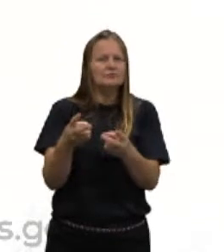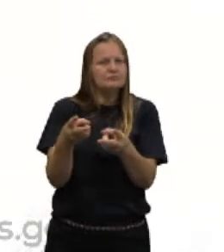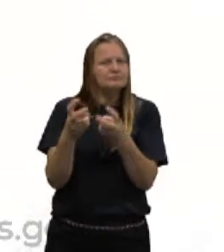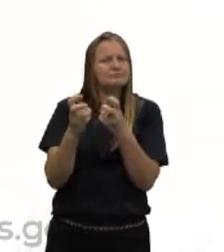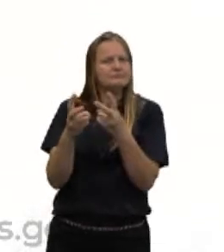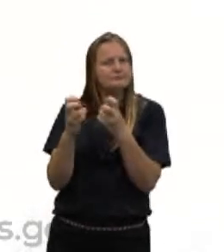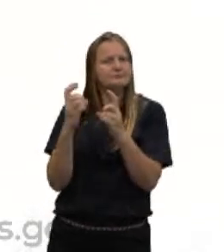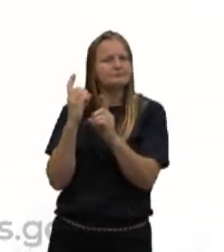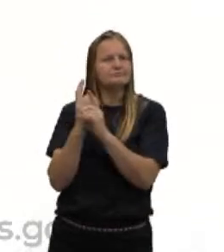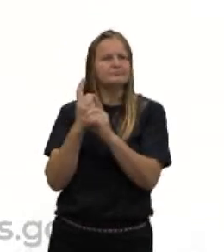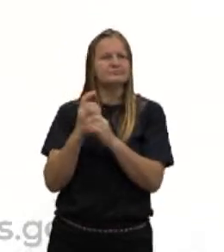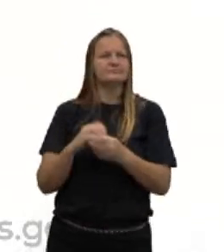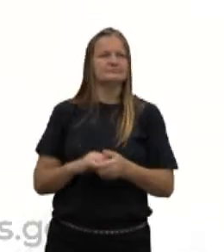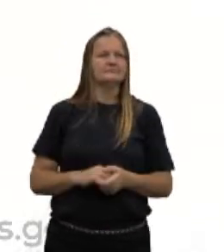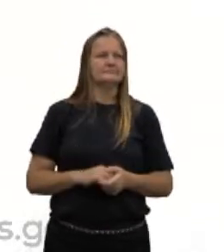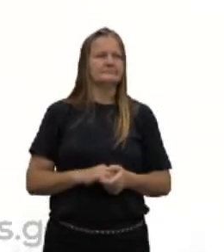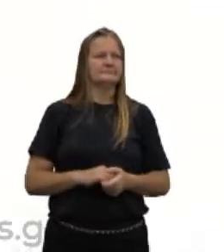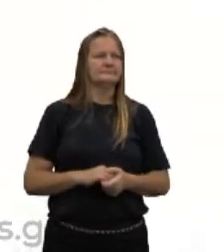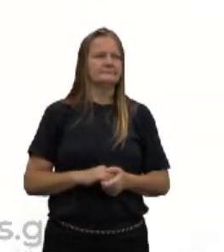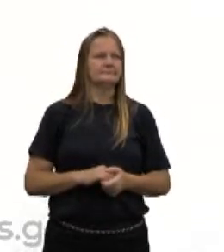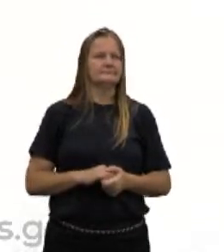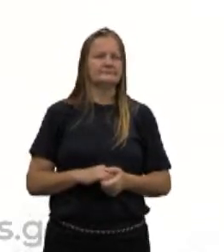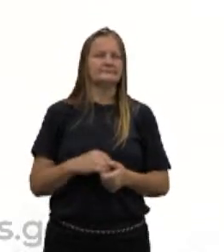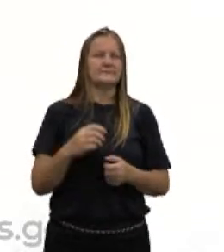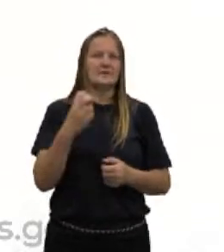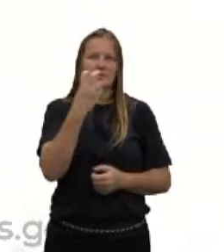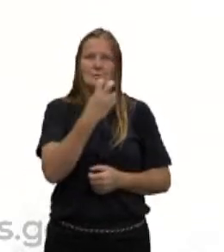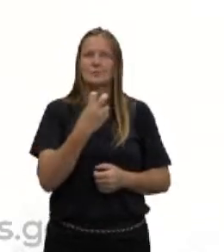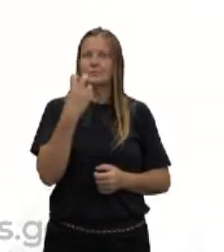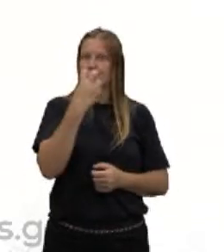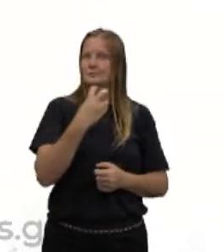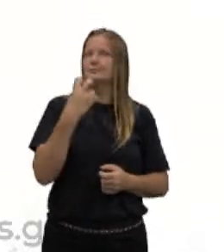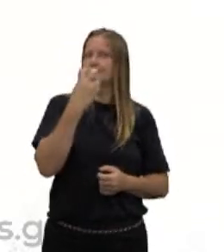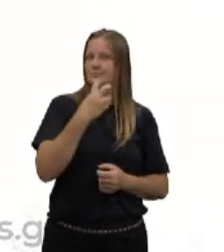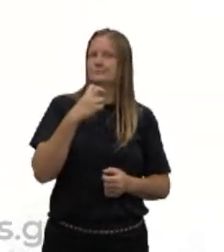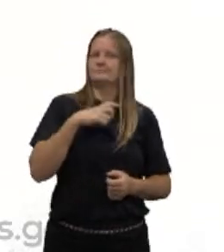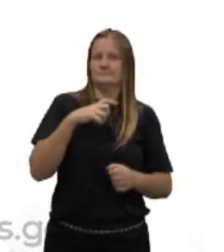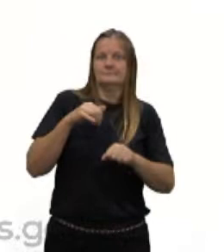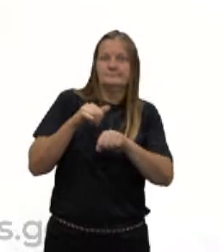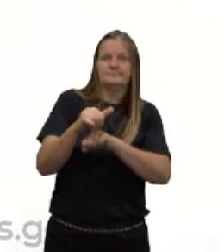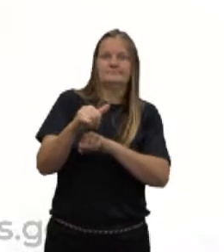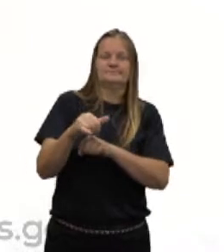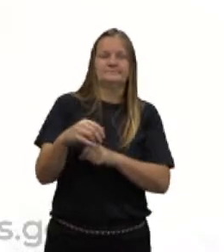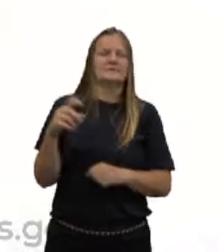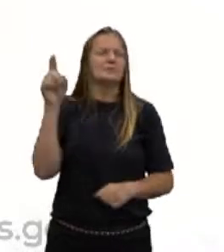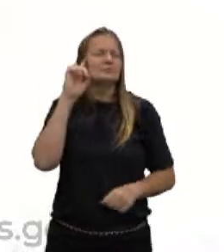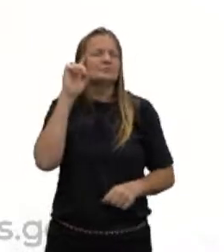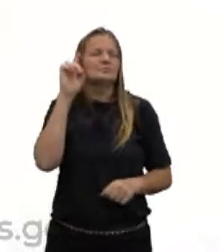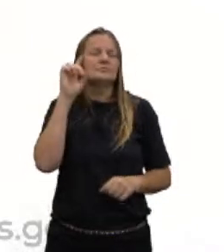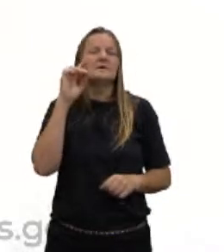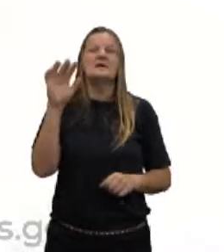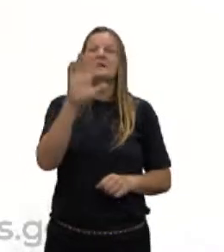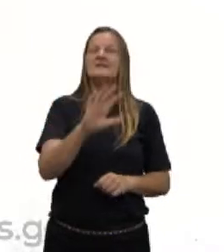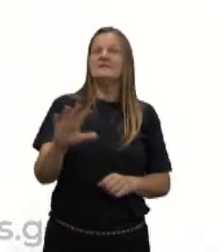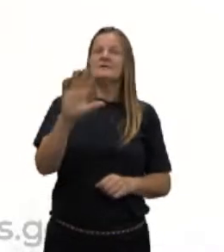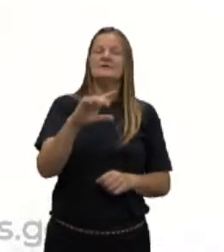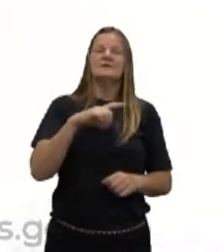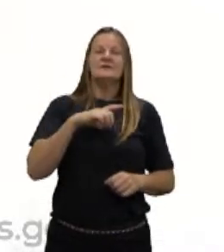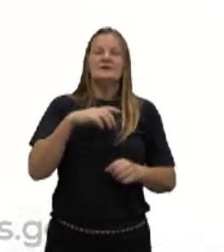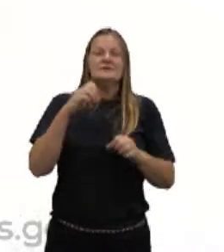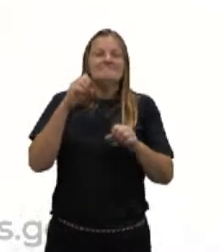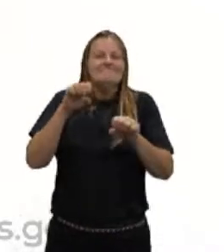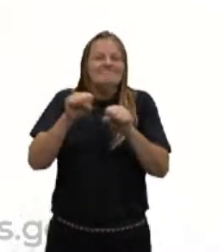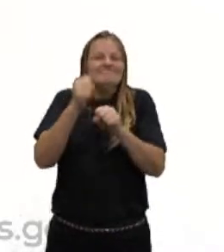ali? Essa oralidade que acontece no nosso dia a dia, geralmente tem essa quebra